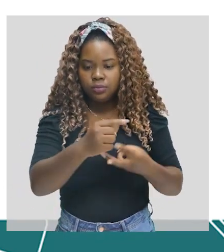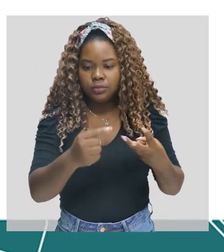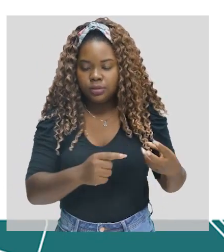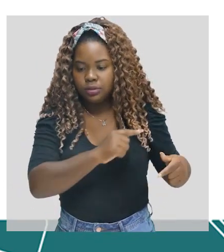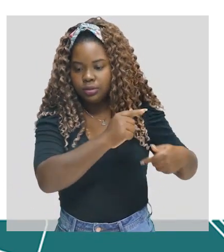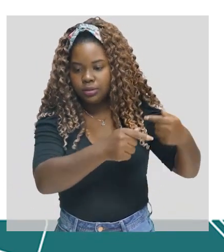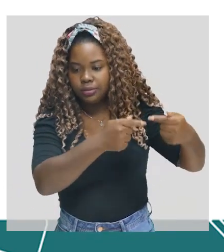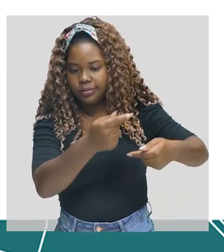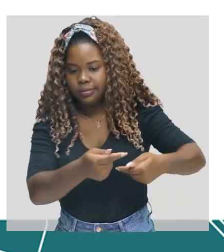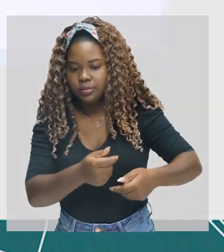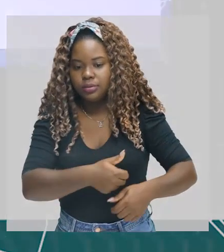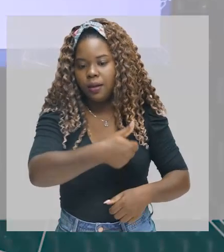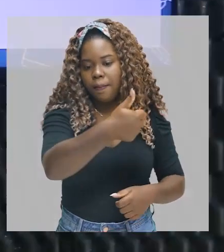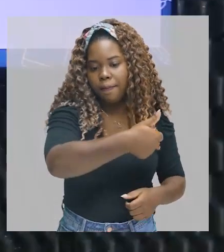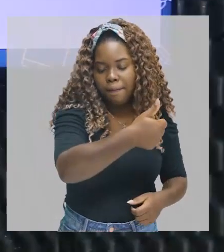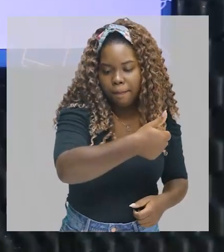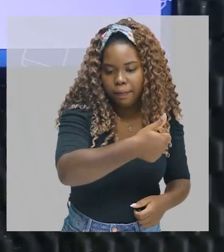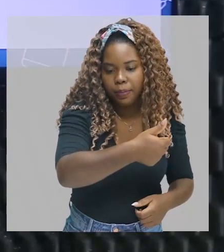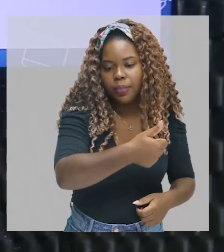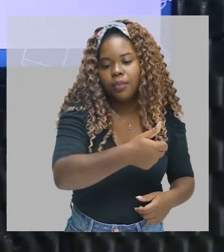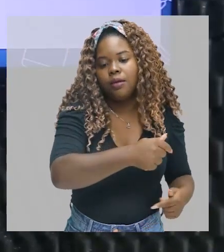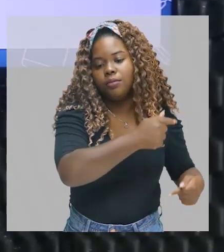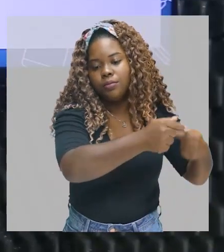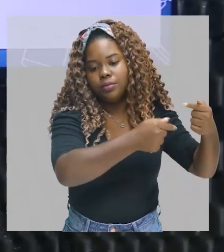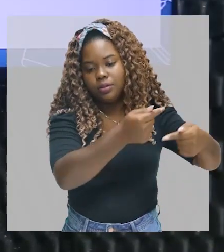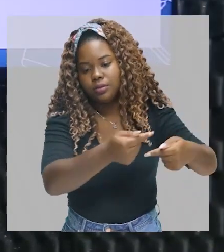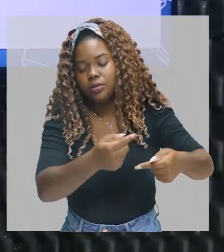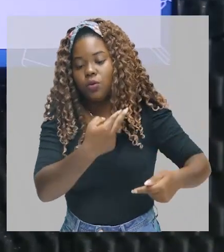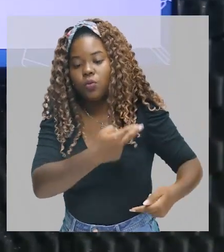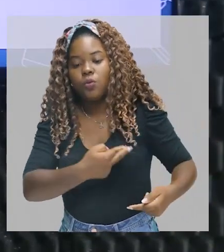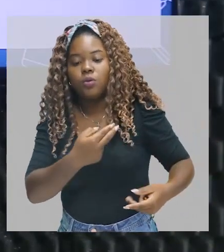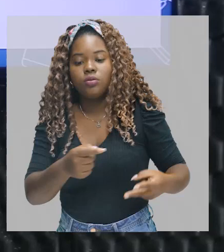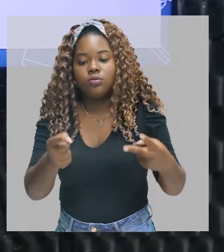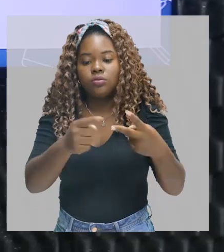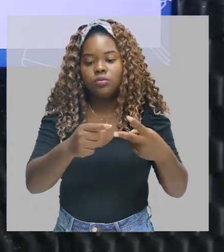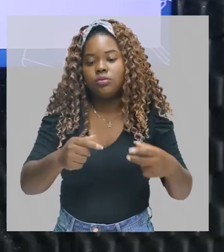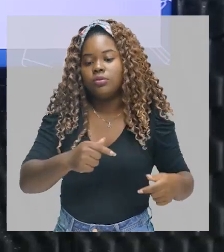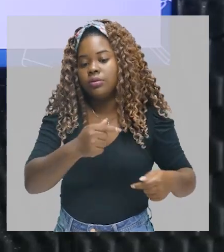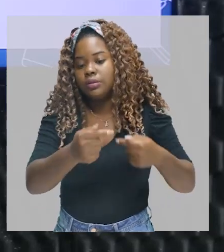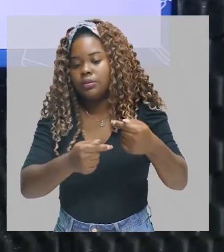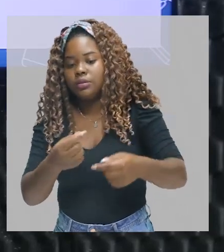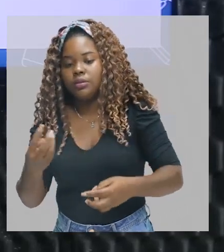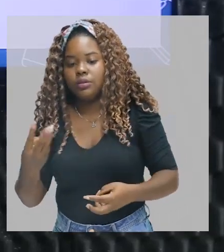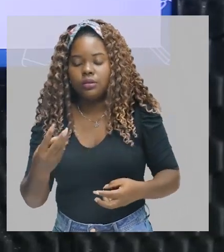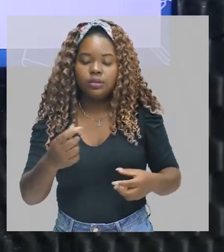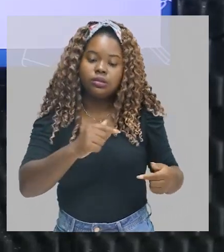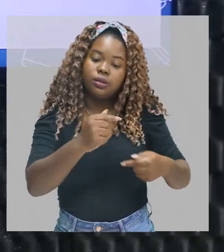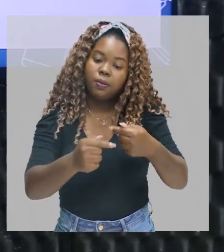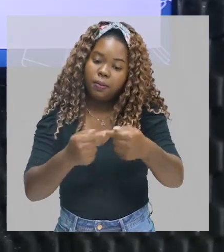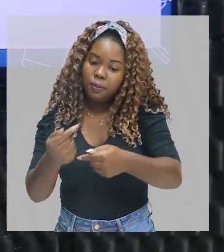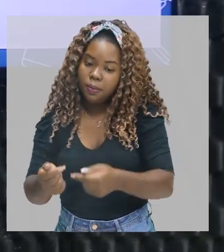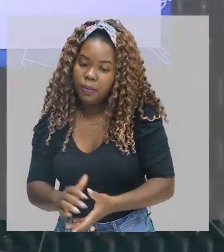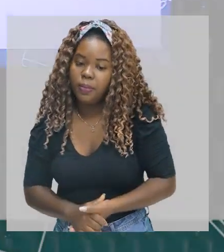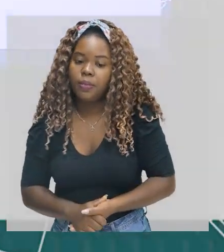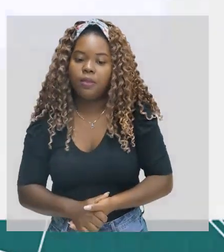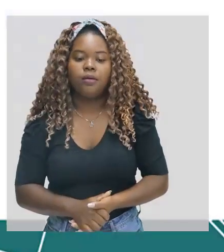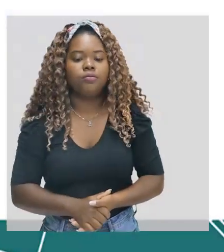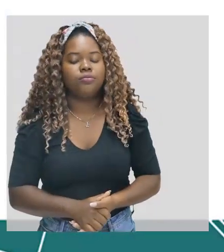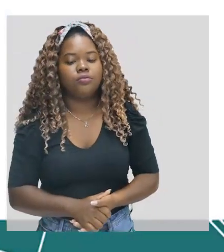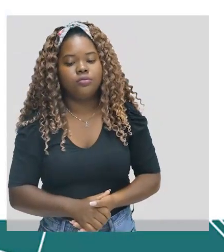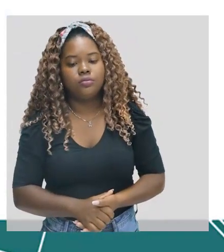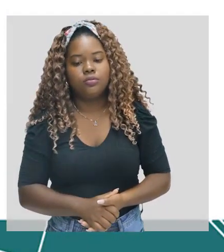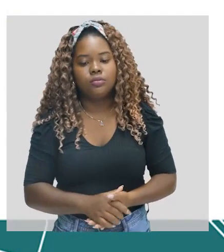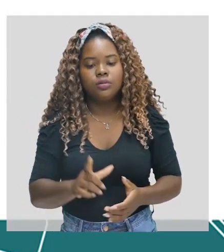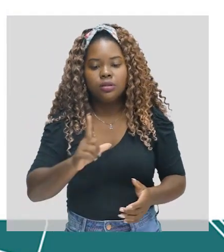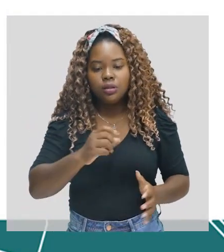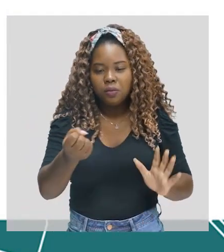como eu já falei. A primeira, que é a primeira geração romântica, a segunda geração e a terceira. Aí eu tenho o marco